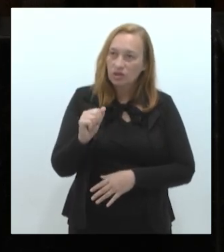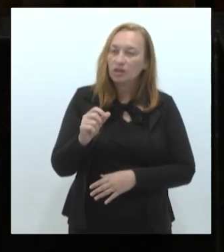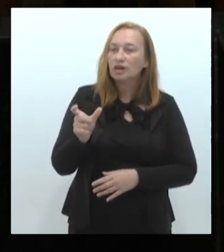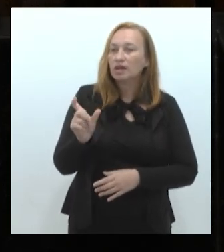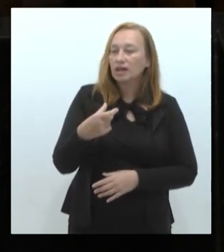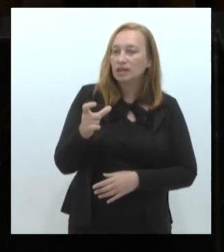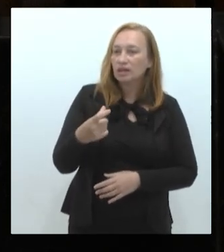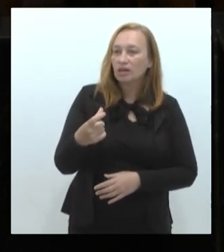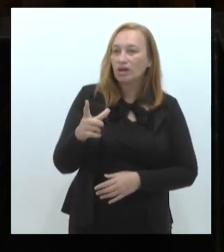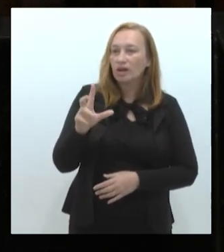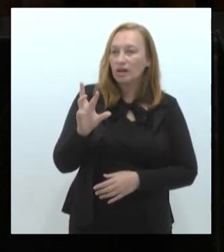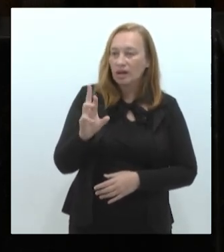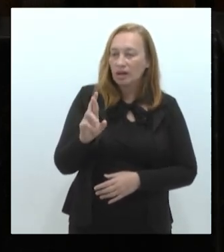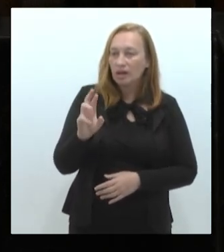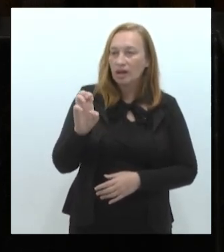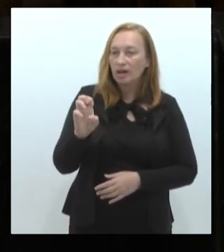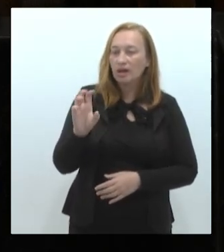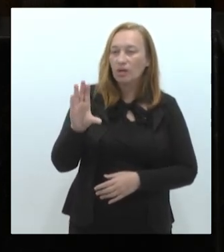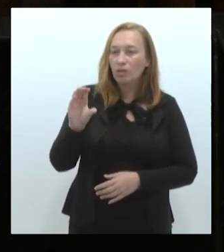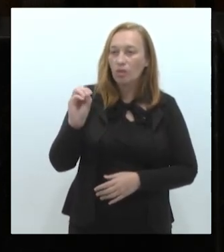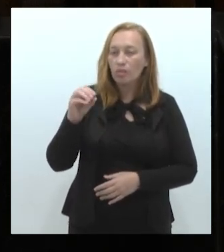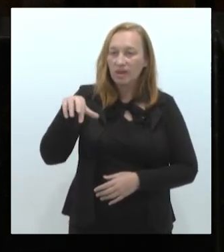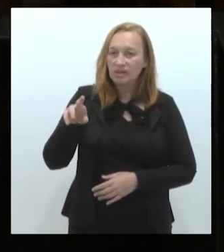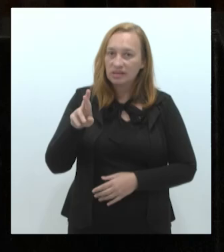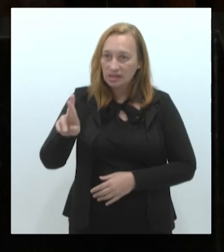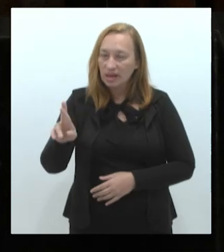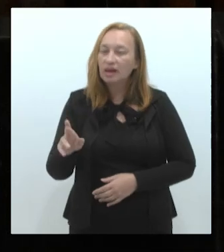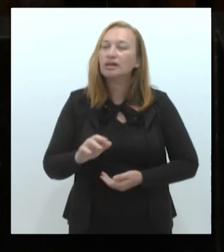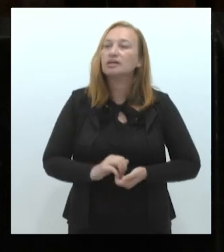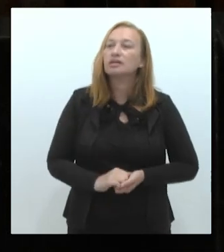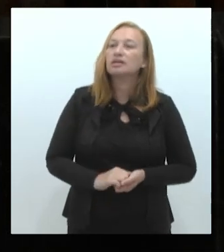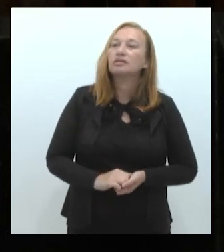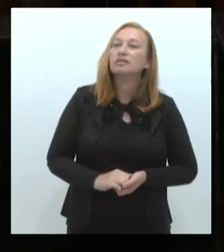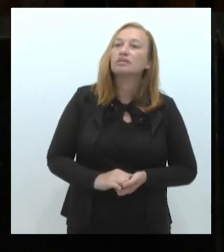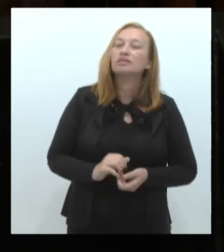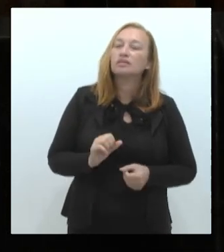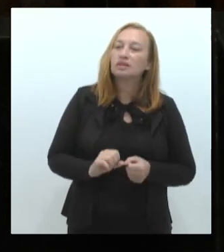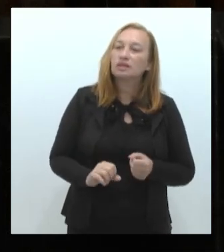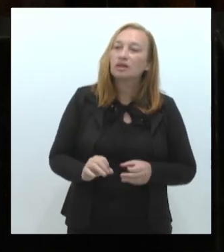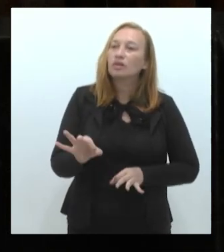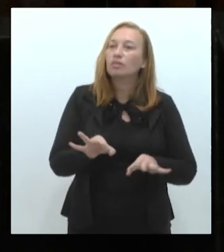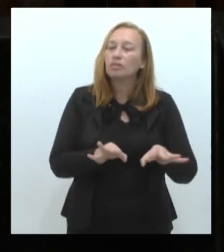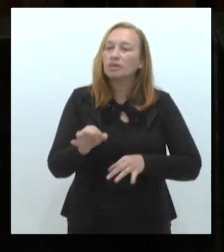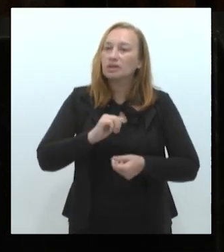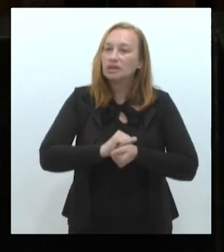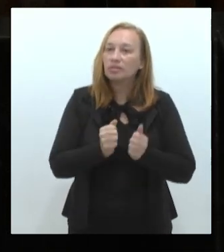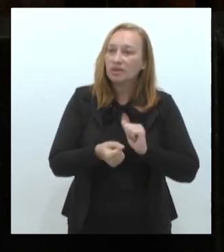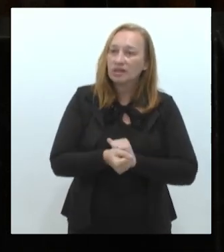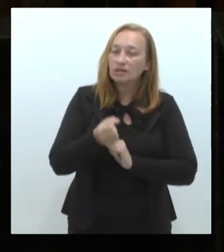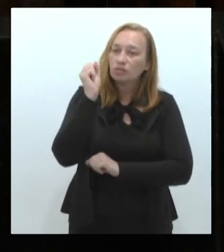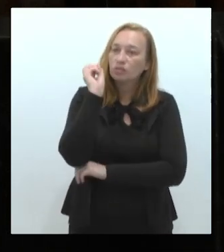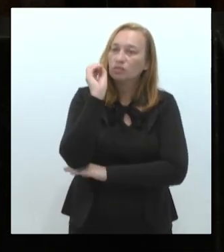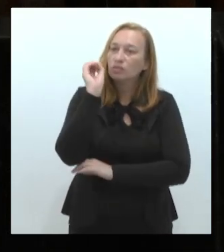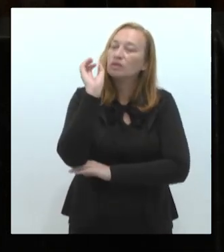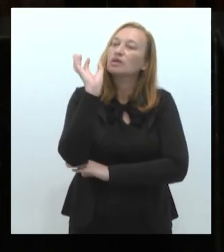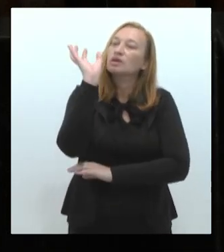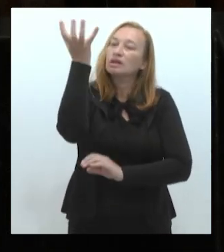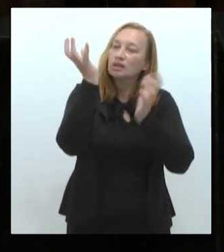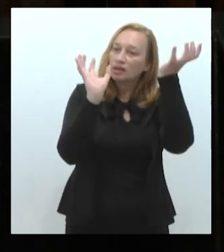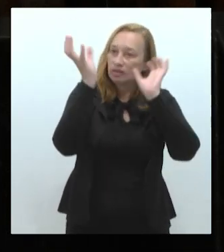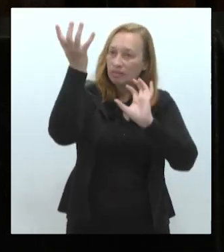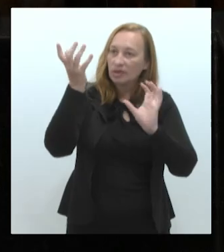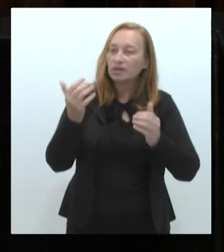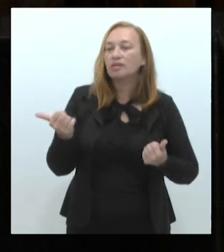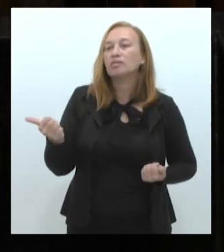agora sobre o ICMS da Resiliência, que é um projeto que nós vamos apresentar, vamos fazer agora sobre o Plano de Adaptação Climática, e eu conto muito com a sociedade